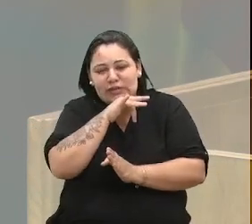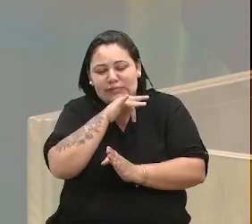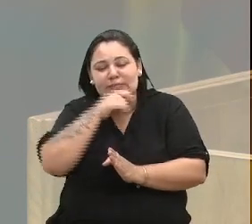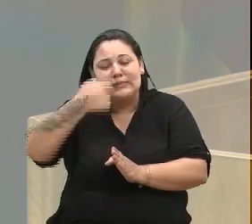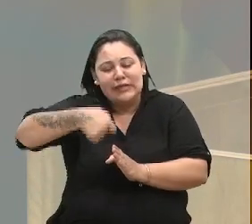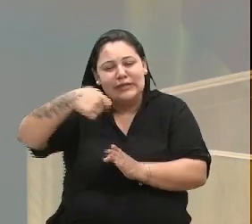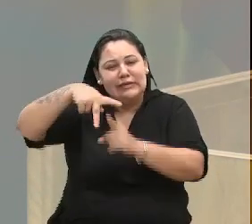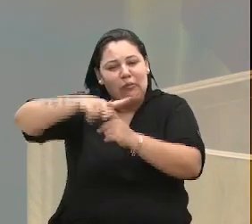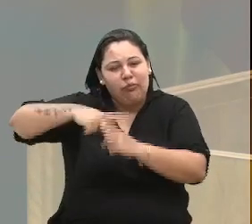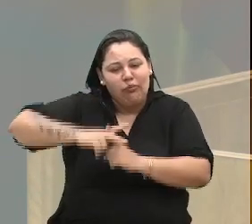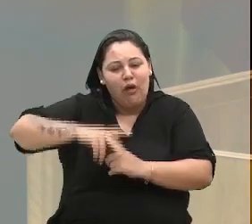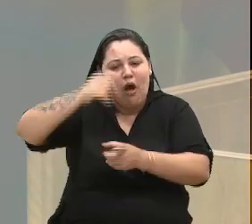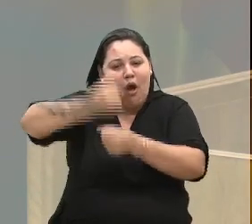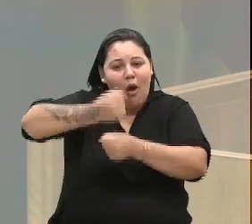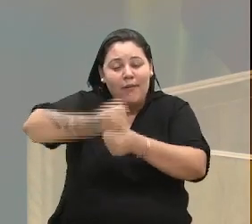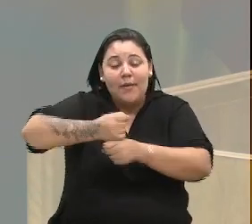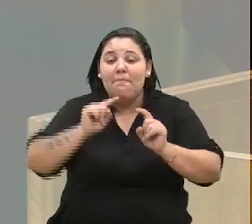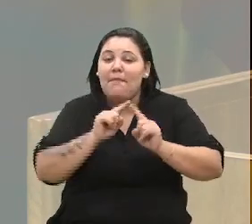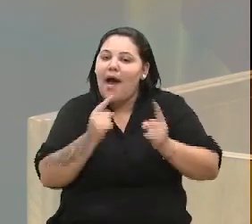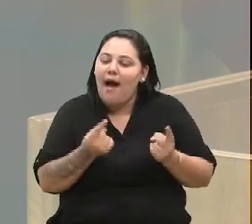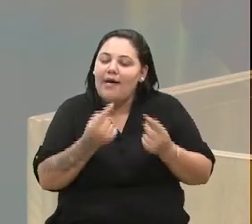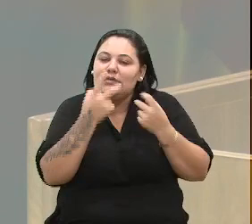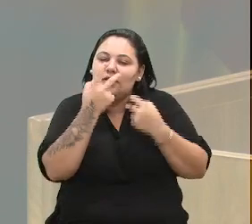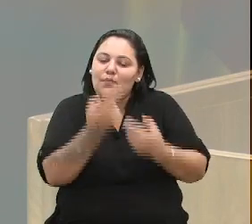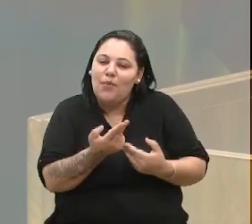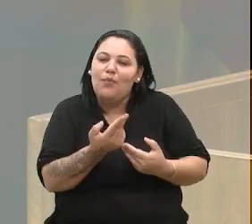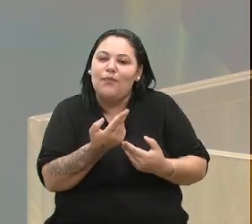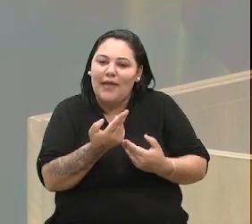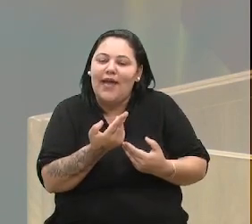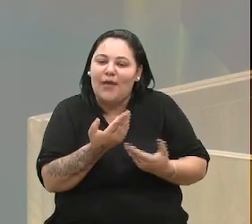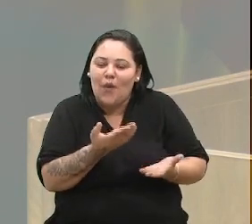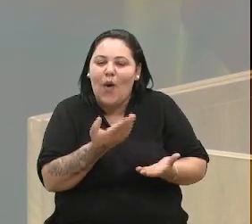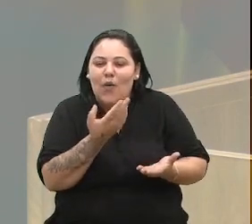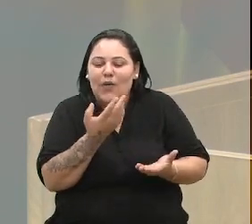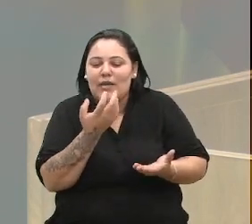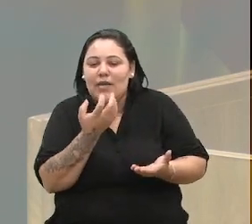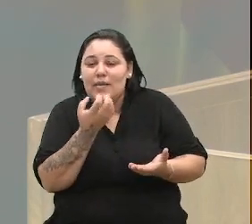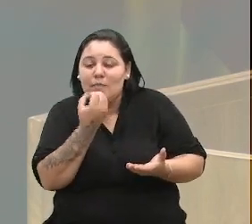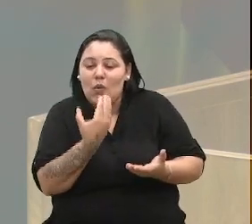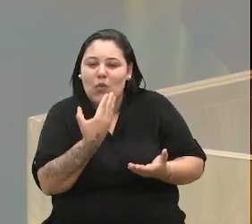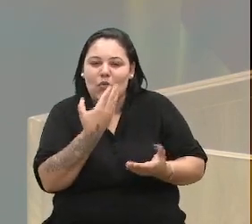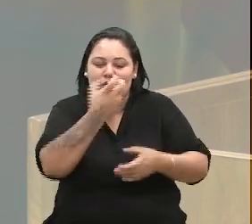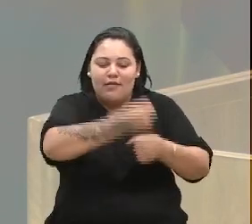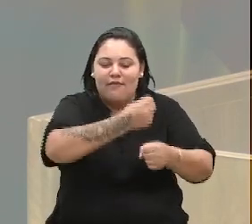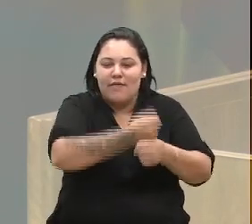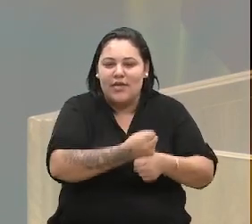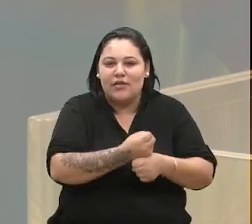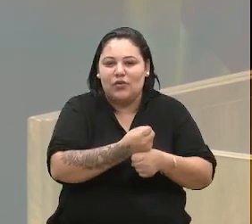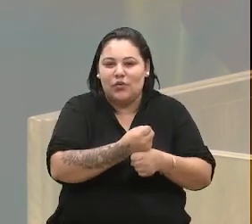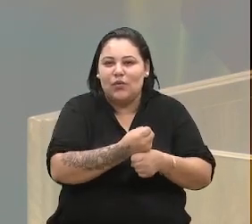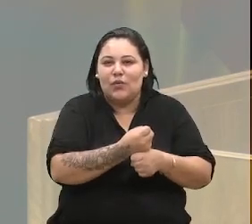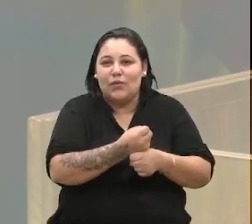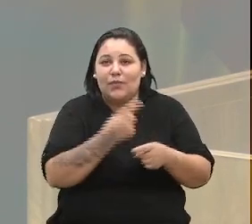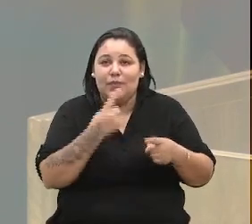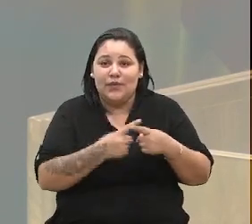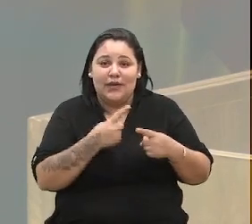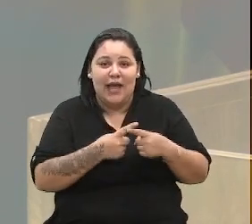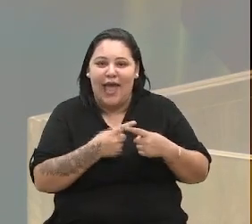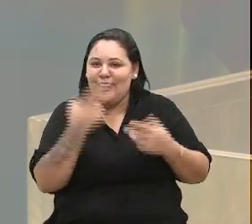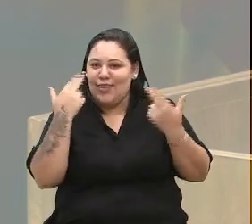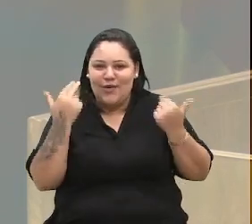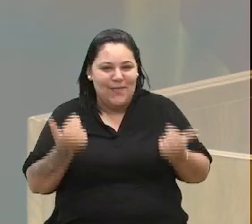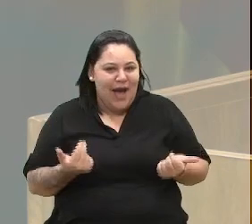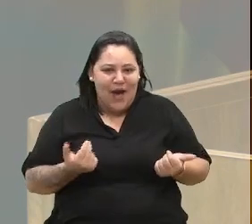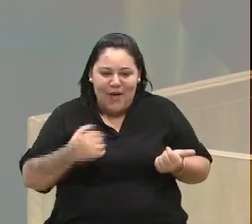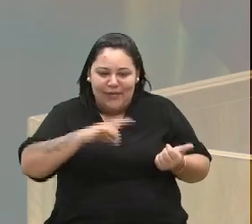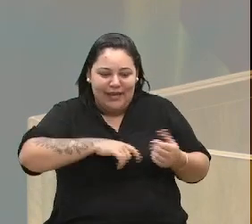que bom que, de certa forma, a gente está vendo tantas obras acontecendo, vereadores, porque obras causam transtorno. É natural, qualquer